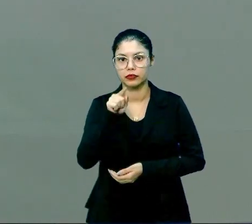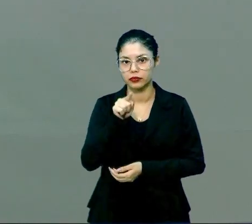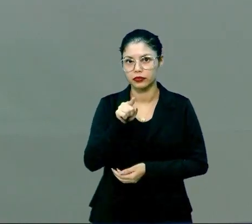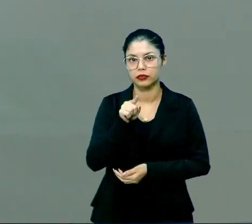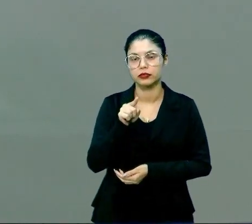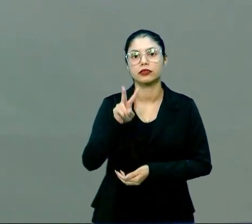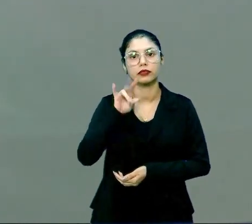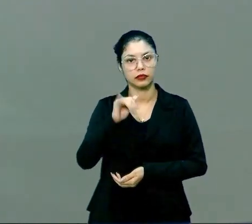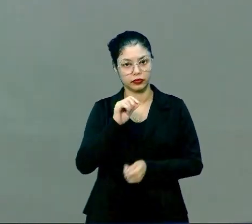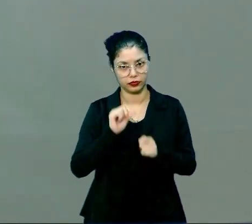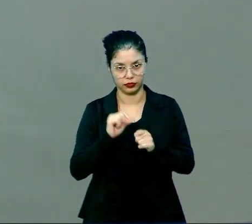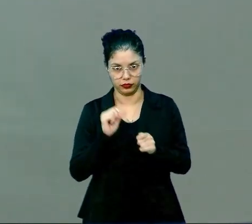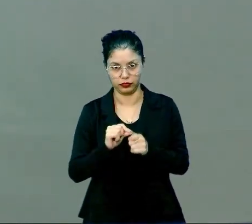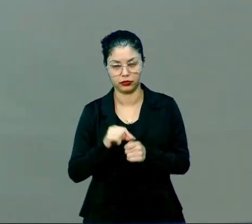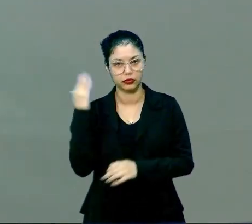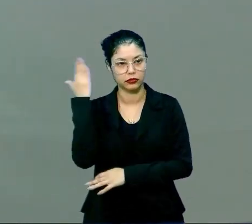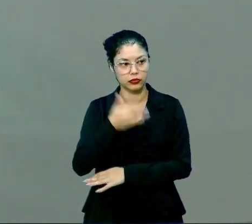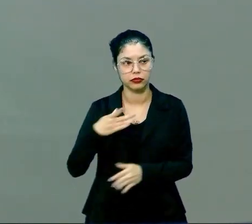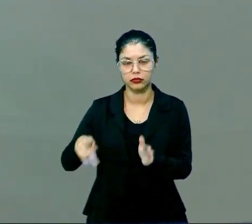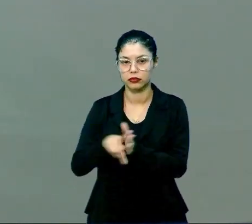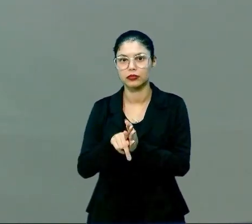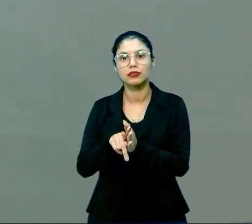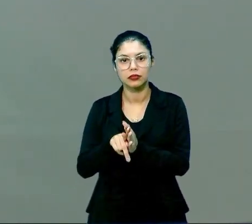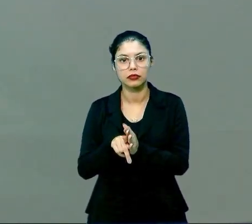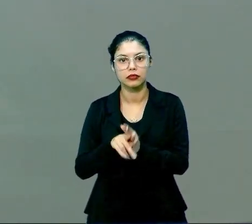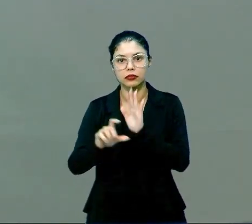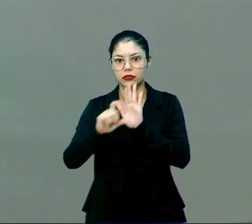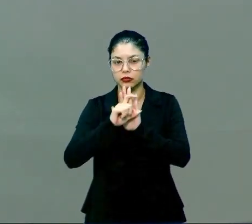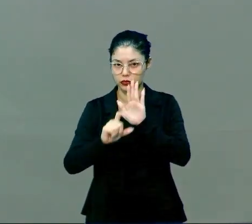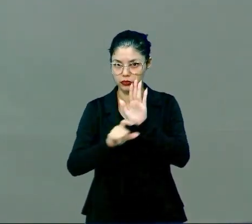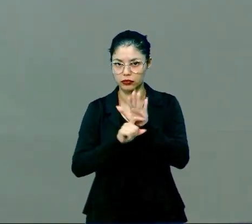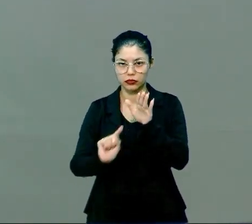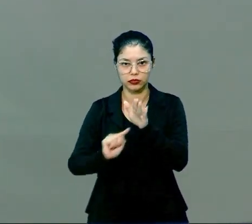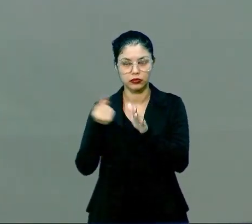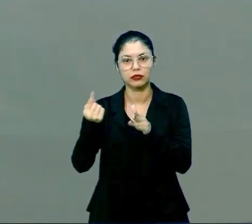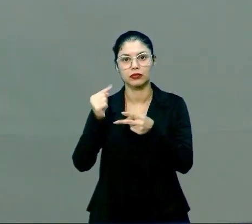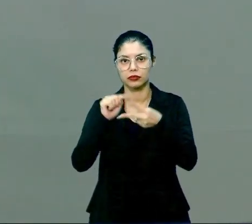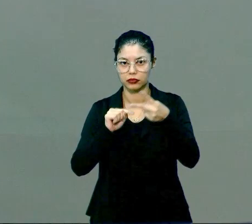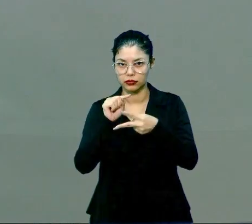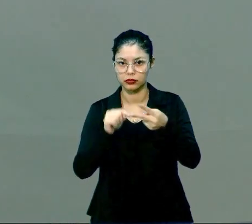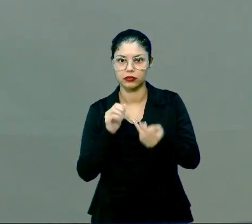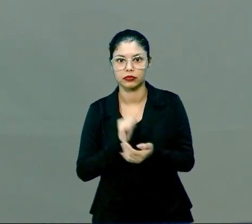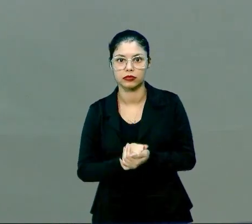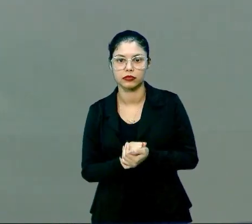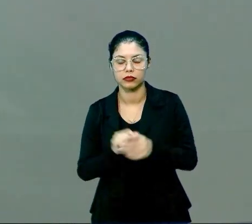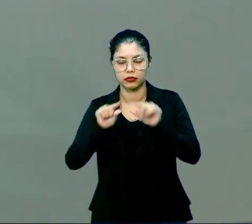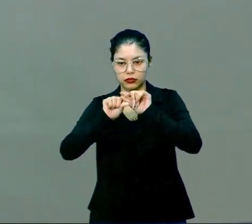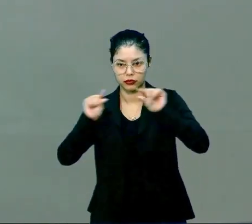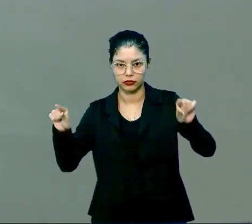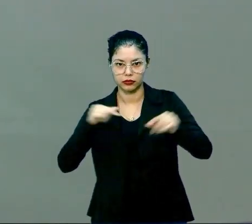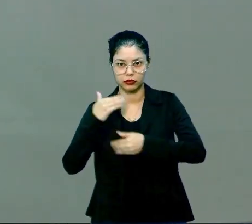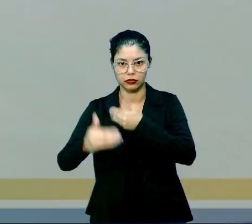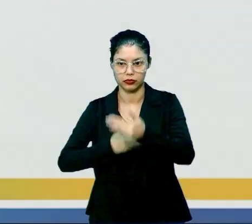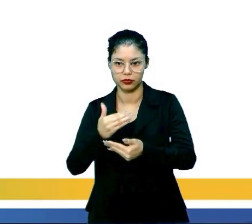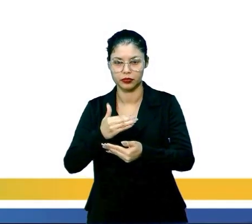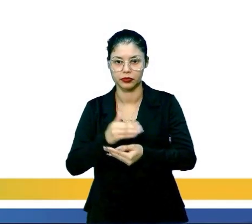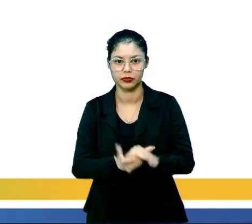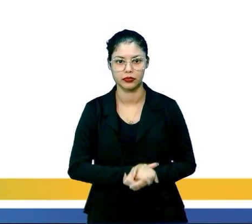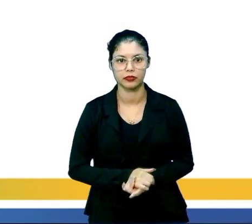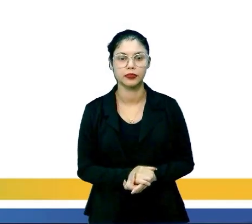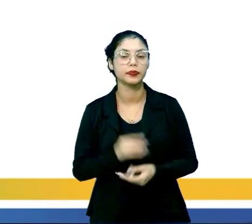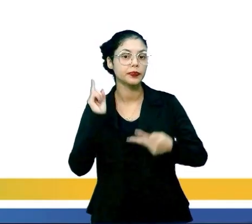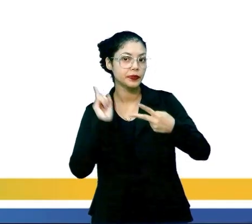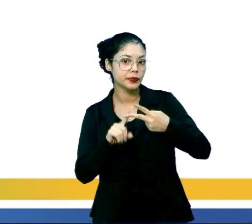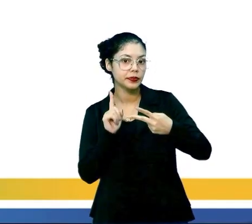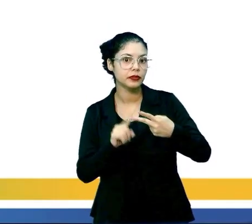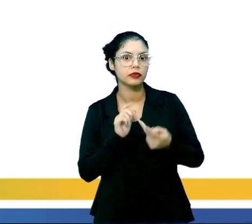vai utilizar o tema e a ideia central do parágrafo vai estar aí, nas duas primeiras linhas do seu desenvolvimento.